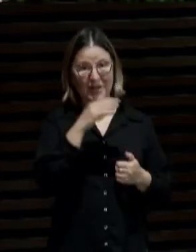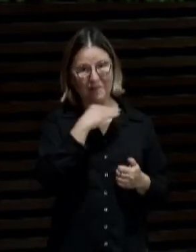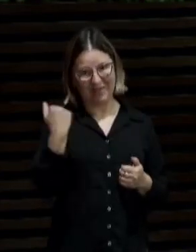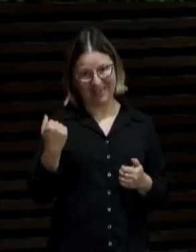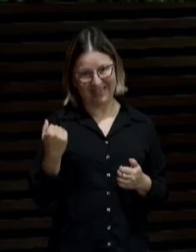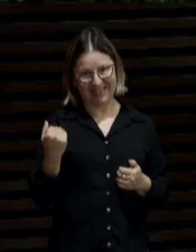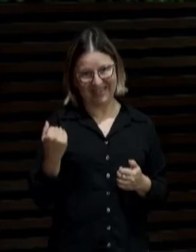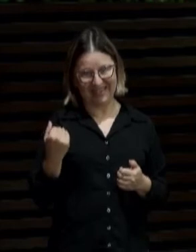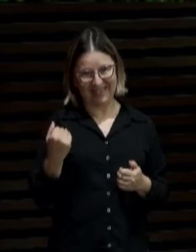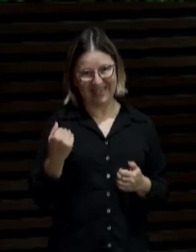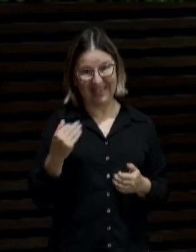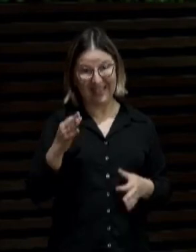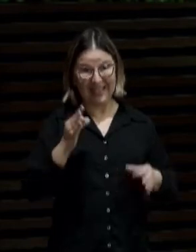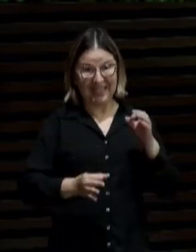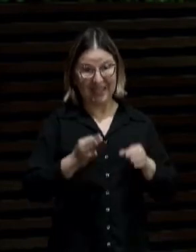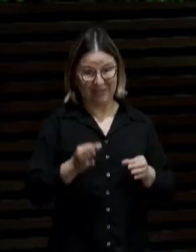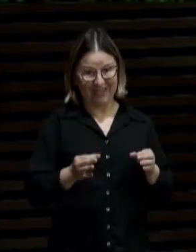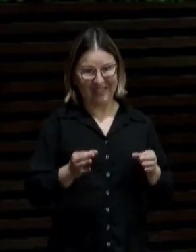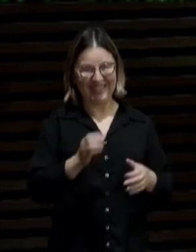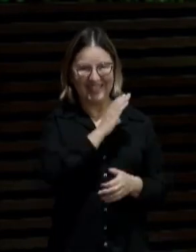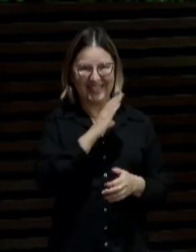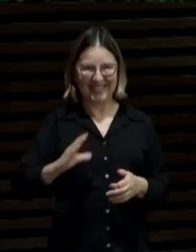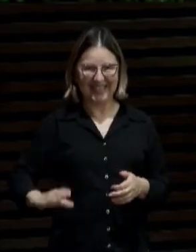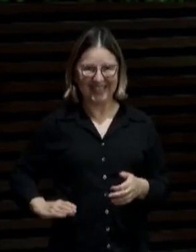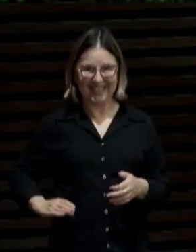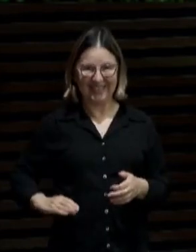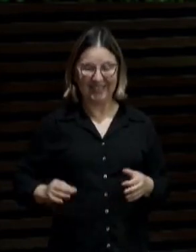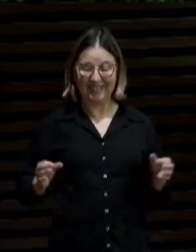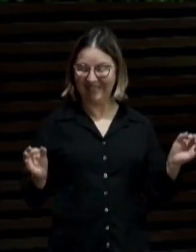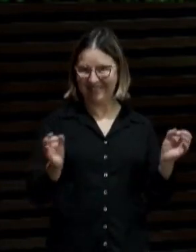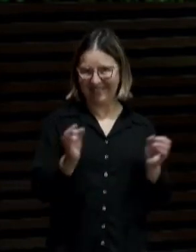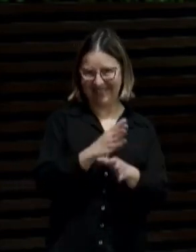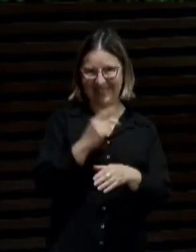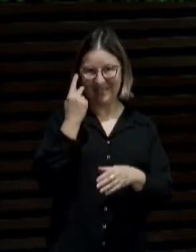basta, mas a morte tem que ser paga. Então Cristo